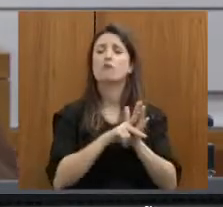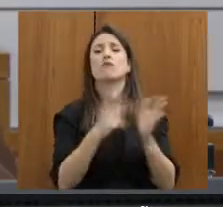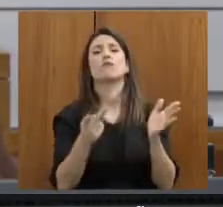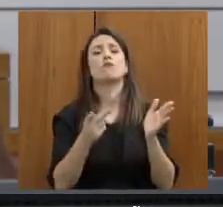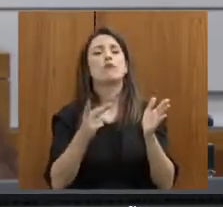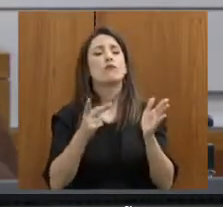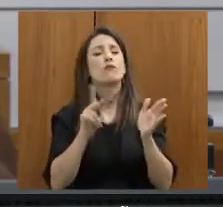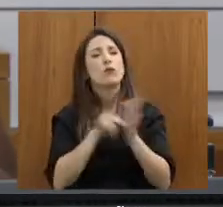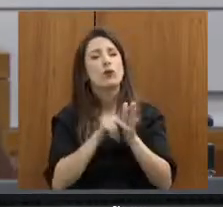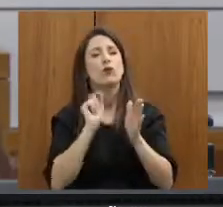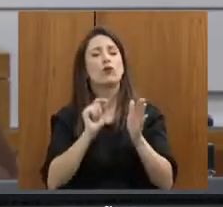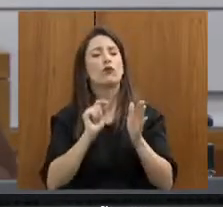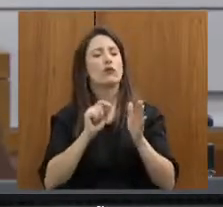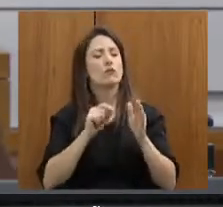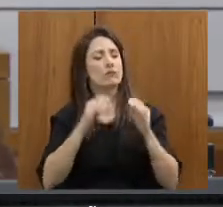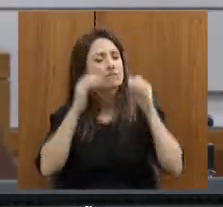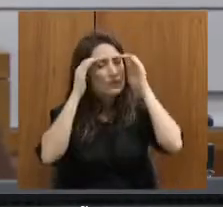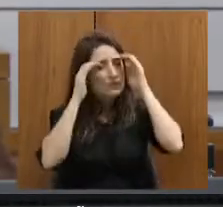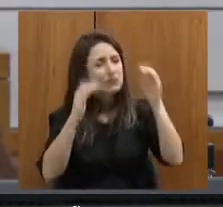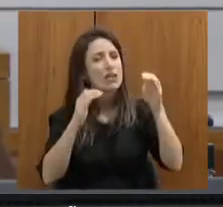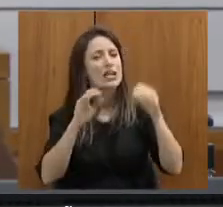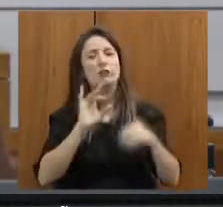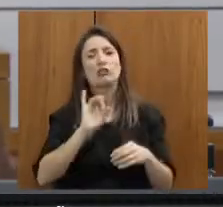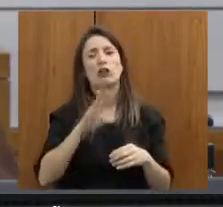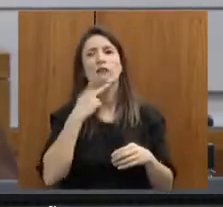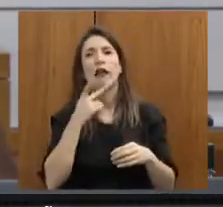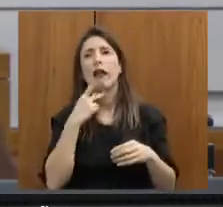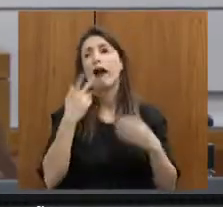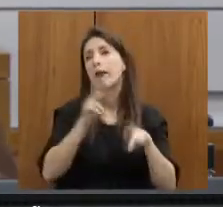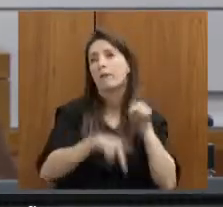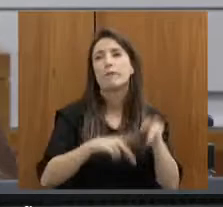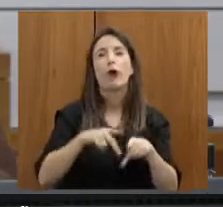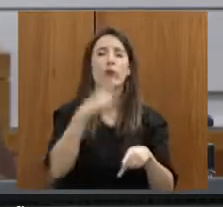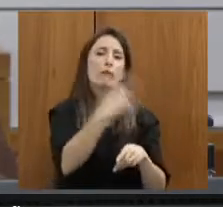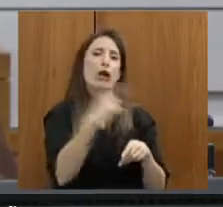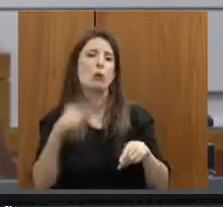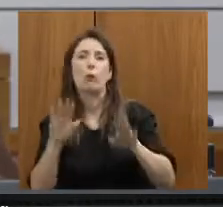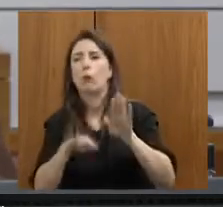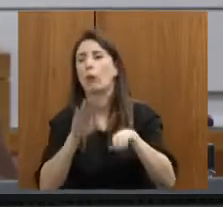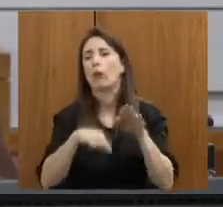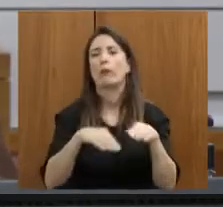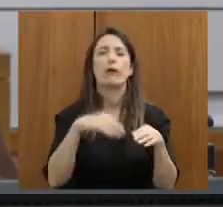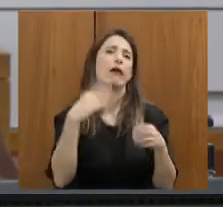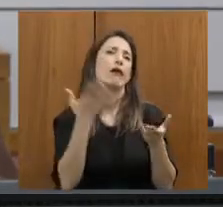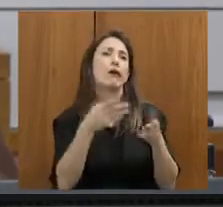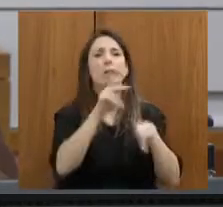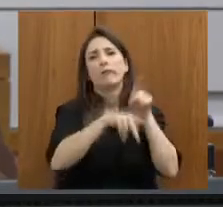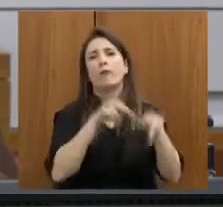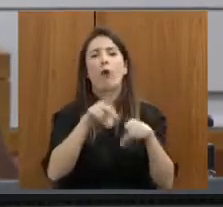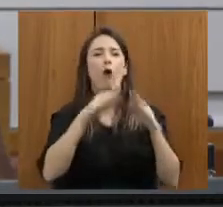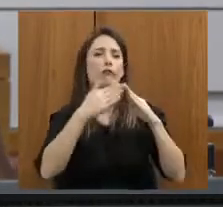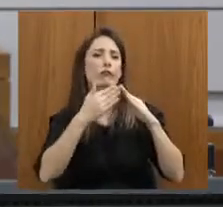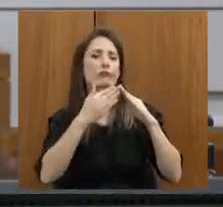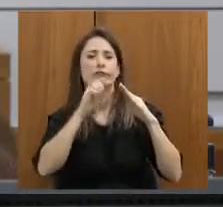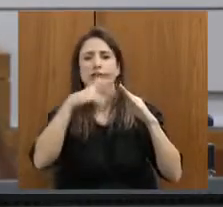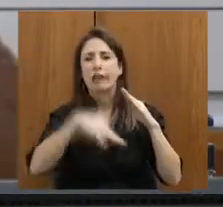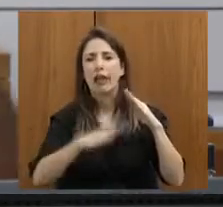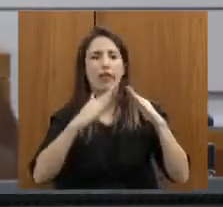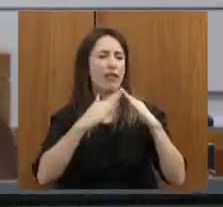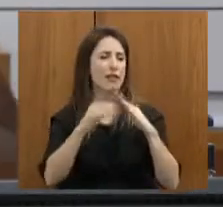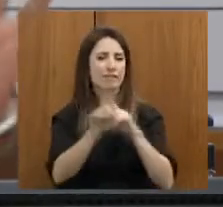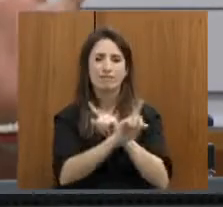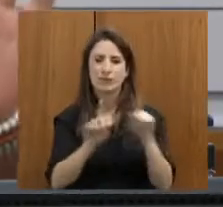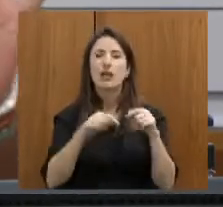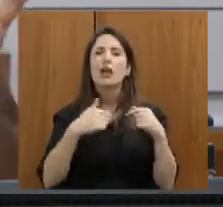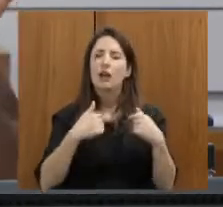não eu sou a mulher tradição de matriz africana não sou uma mulher religiosa é só para que na minha